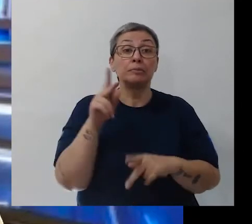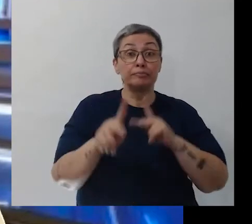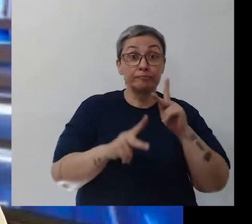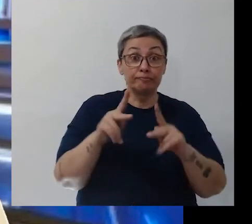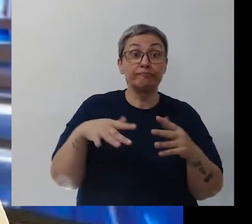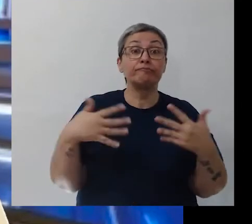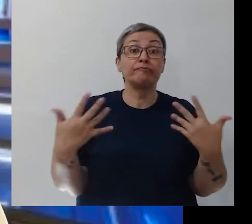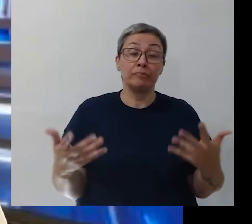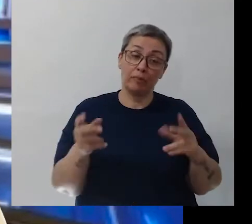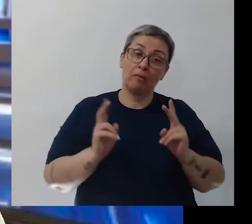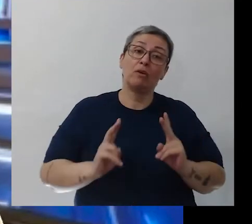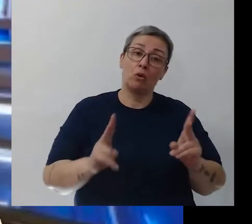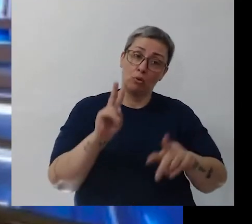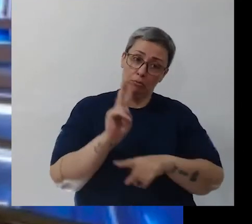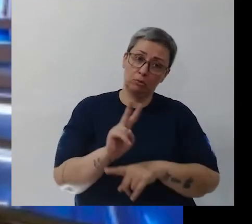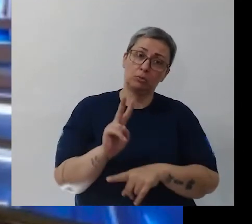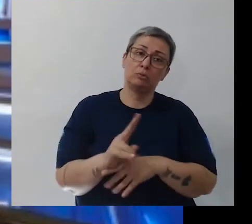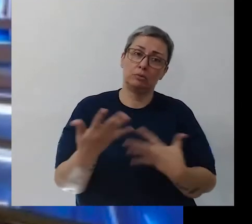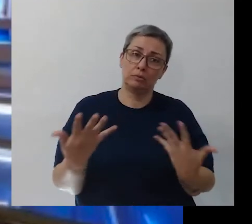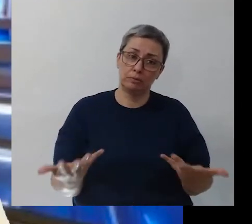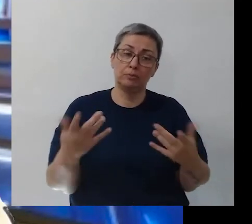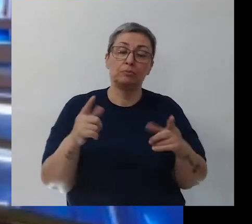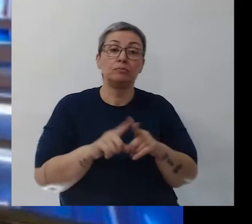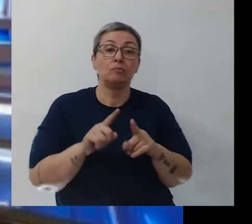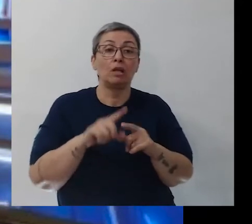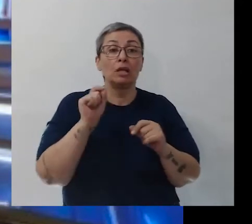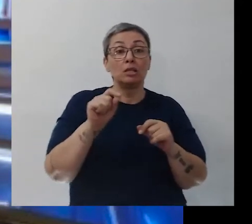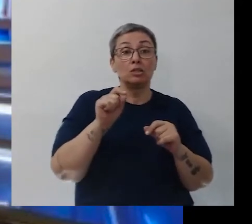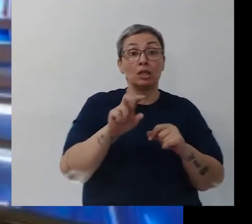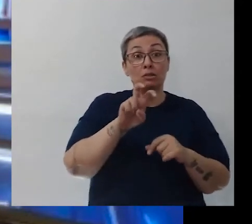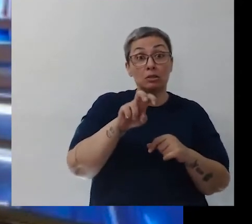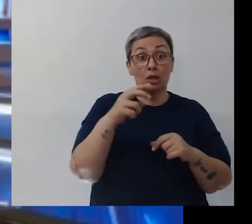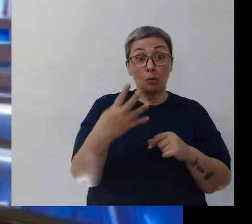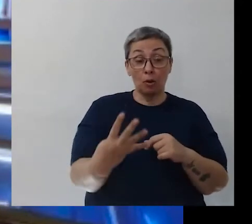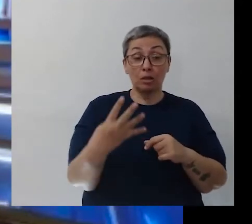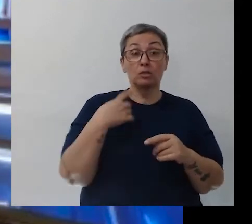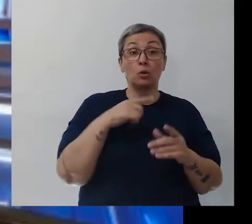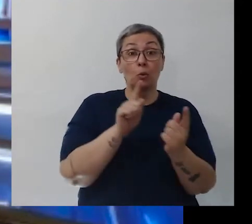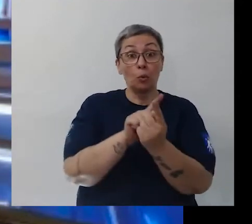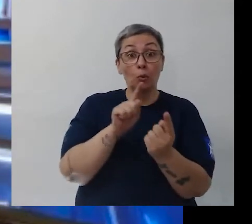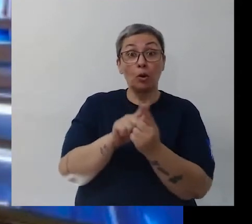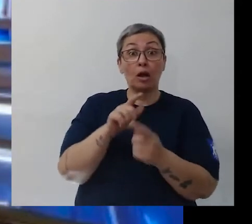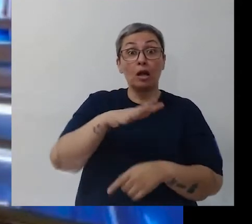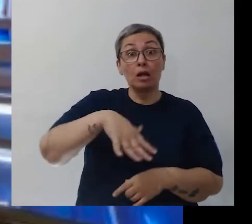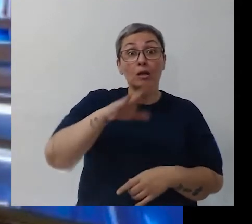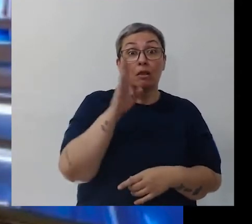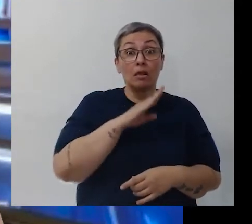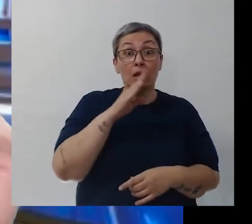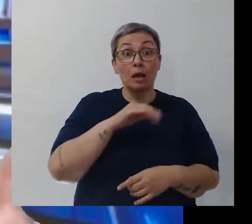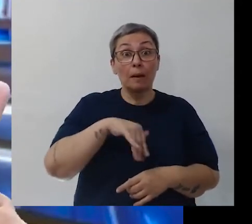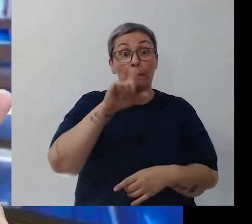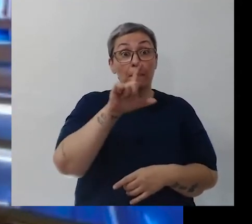pessoal, vamos continuar nos cuidando, né? Olha só, desses 54 chamados, o território dos Pimentas foi responsável